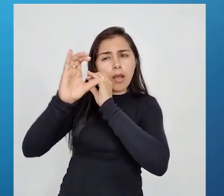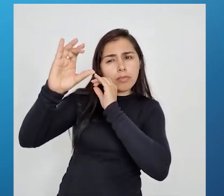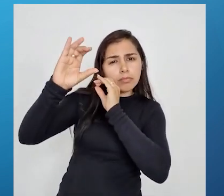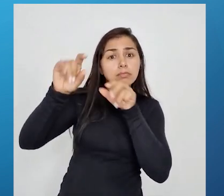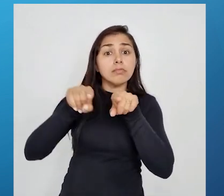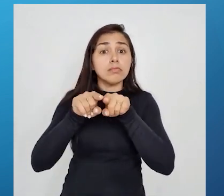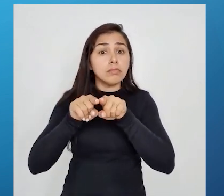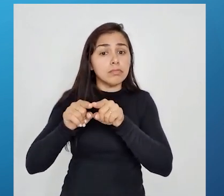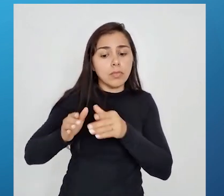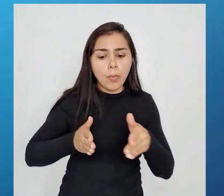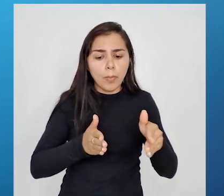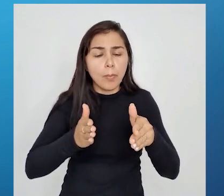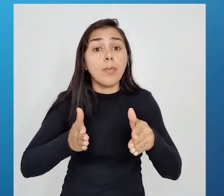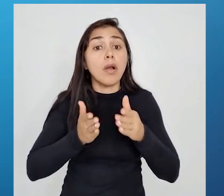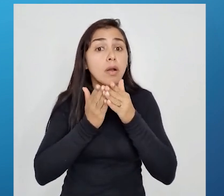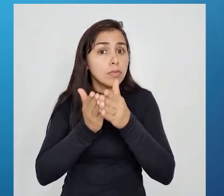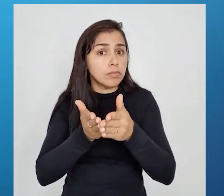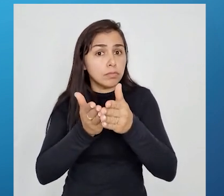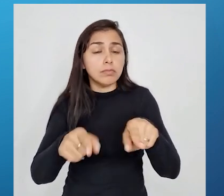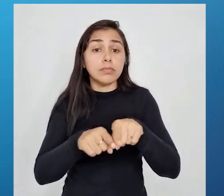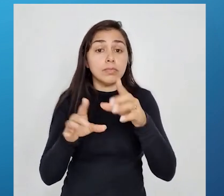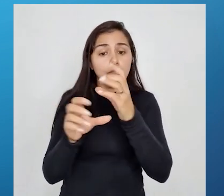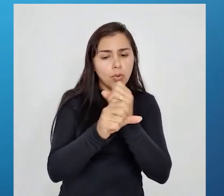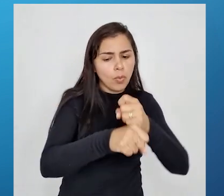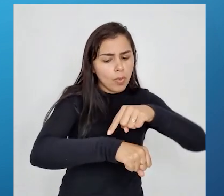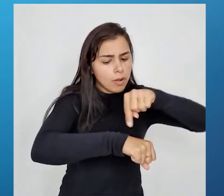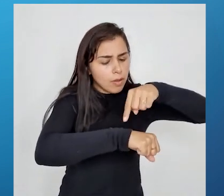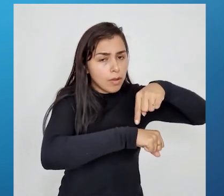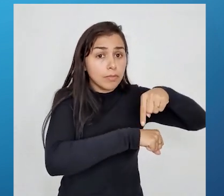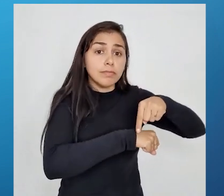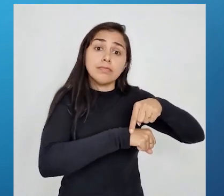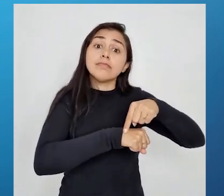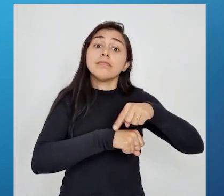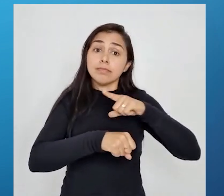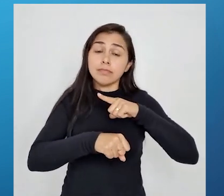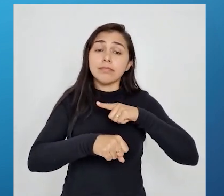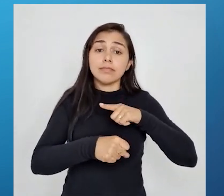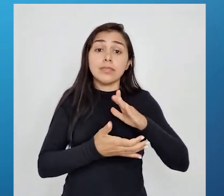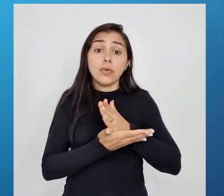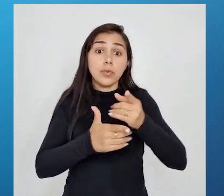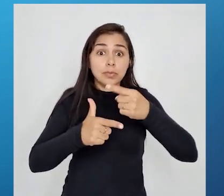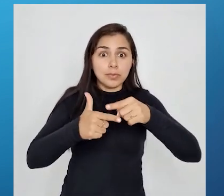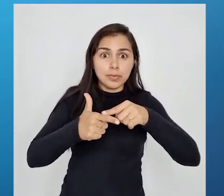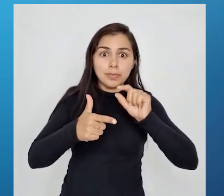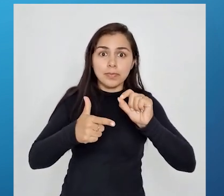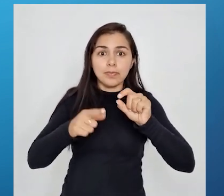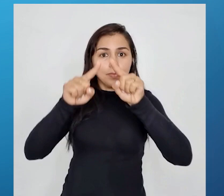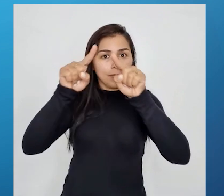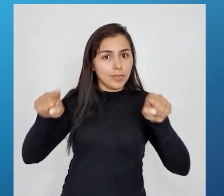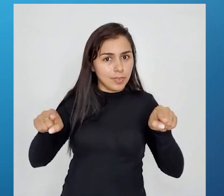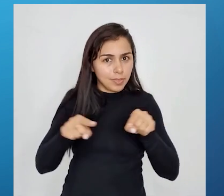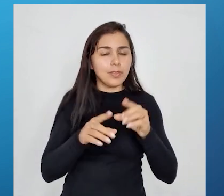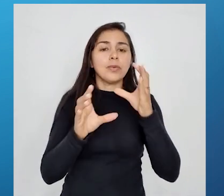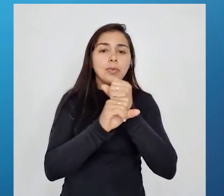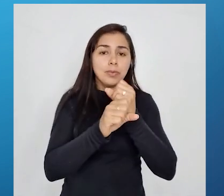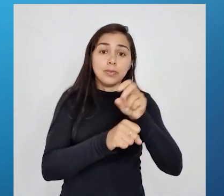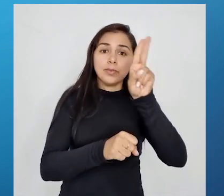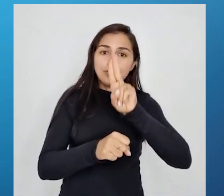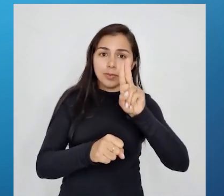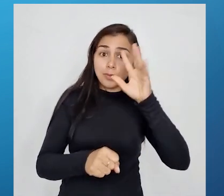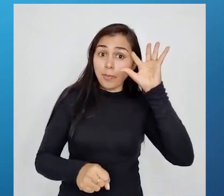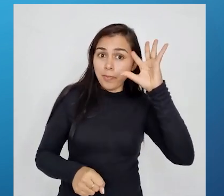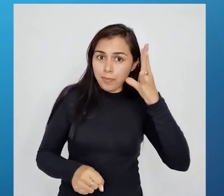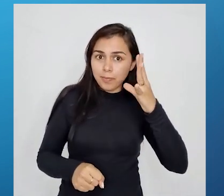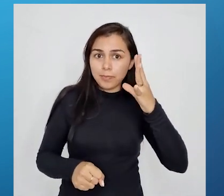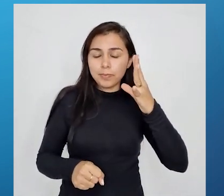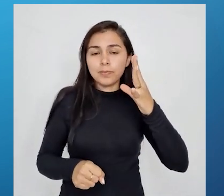de navegação e no cálculo do tempo, foram situações específicas nas quais são encontrados